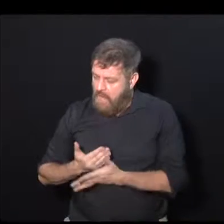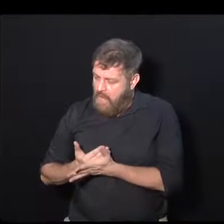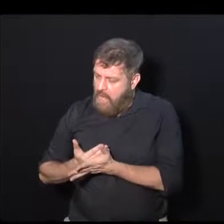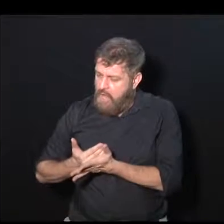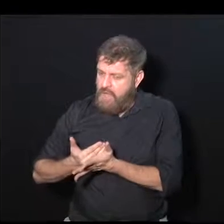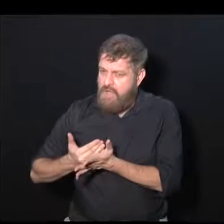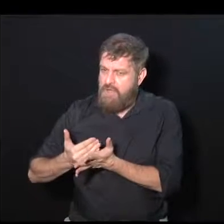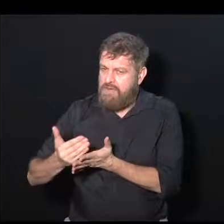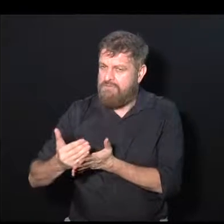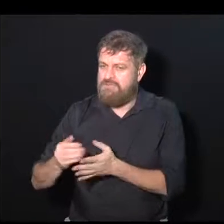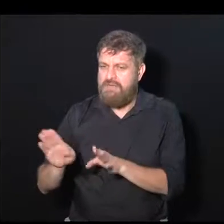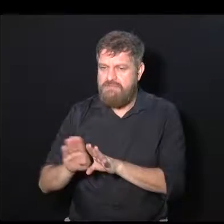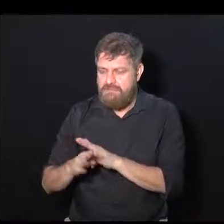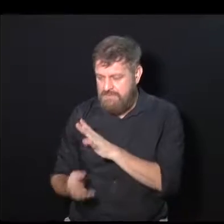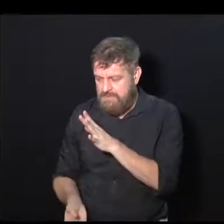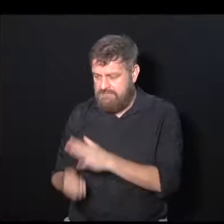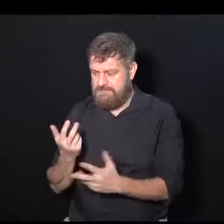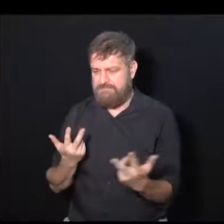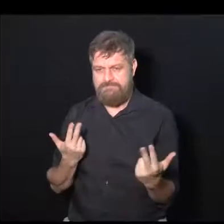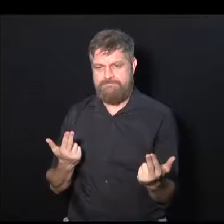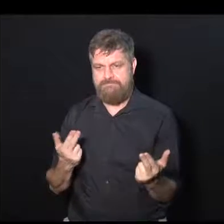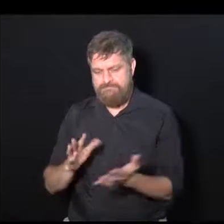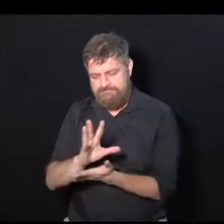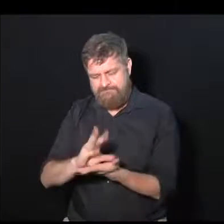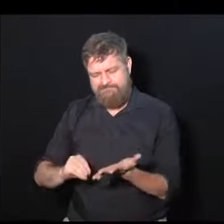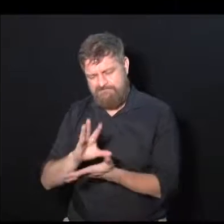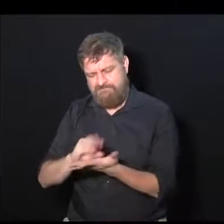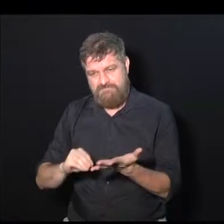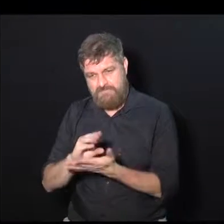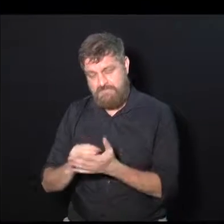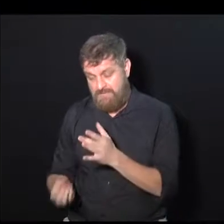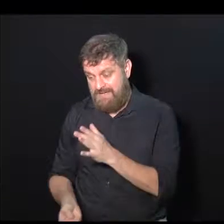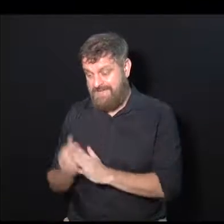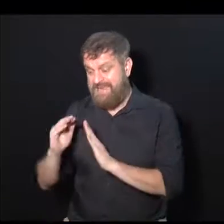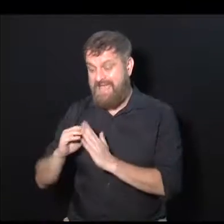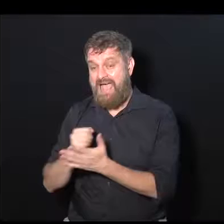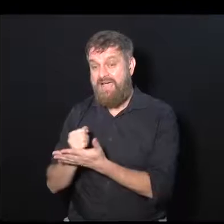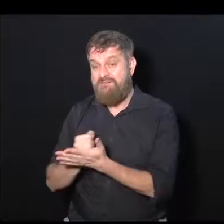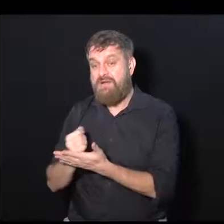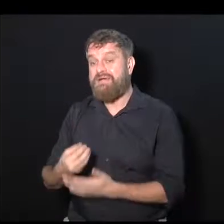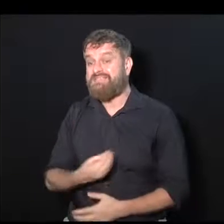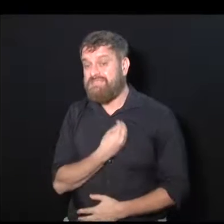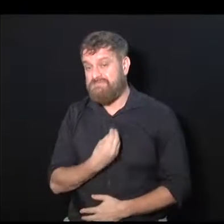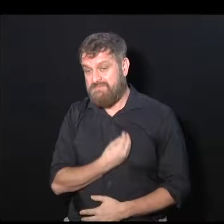começaram a realizar também a sua própria farmácia viva.